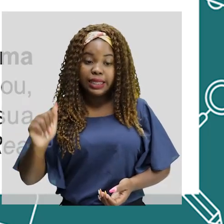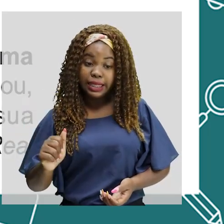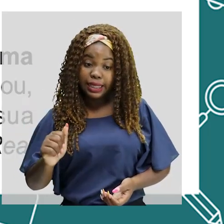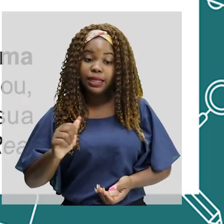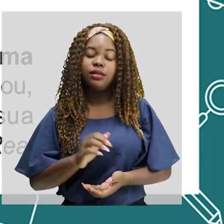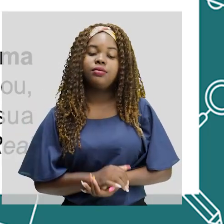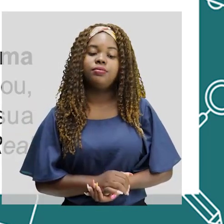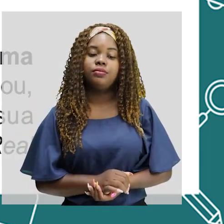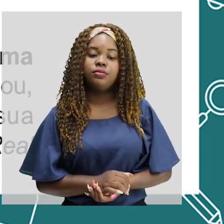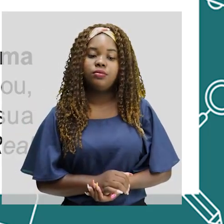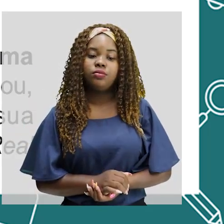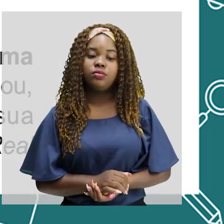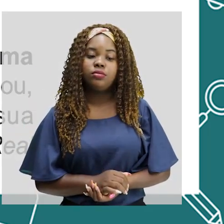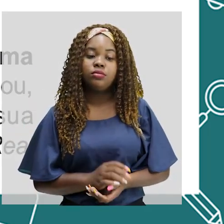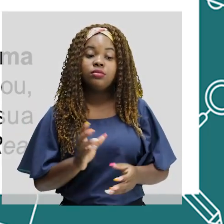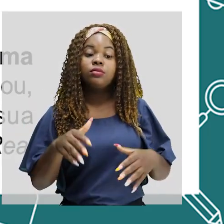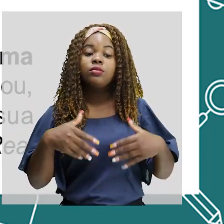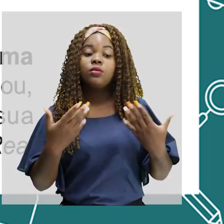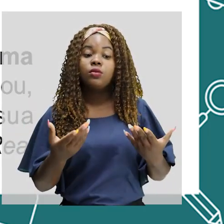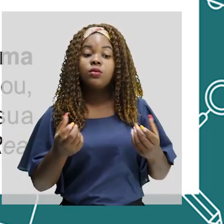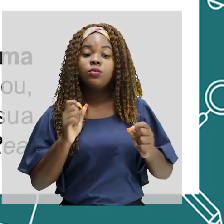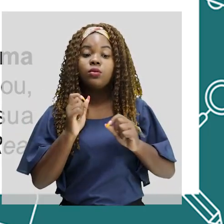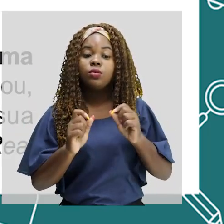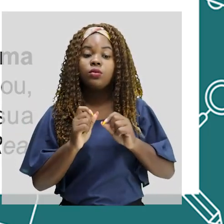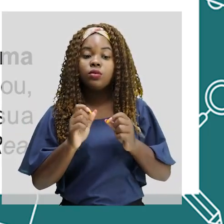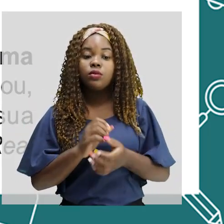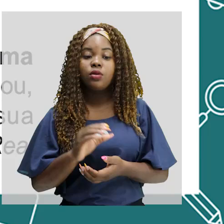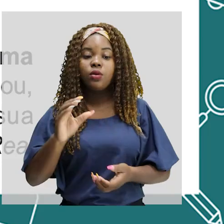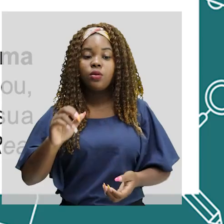Observa que é qualquera ou